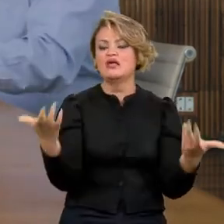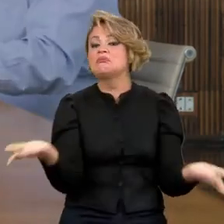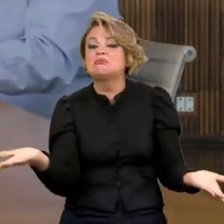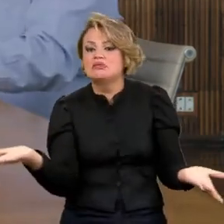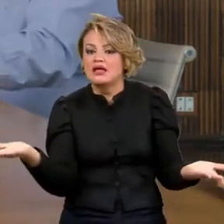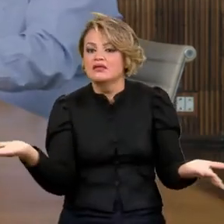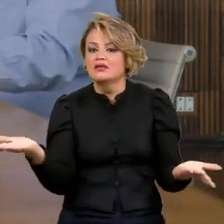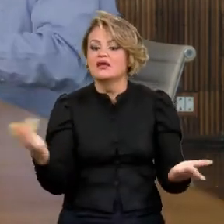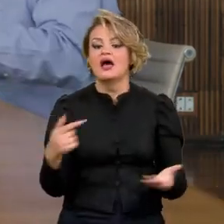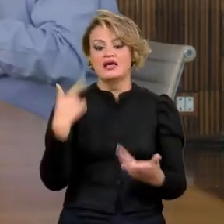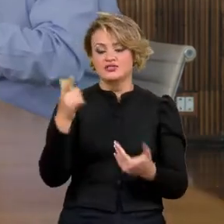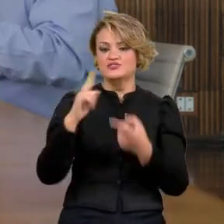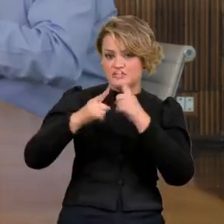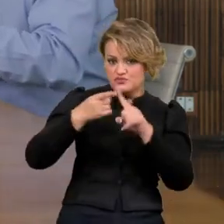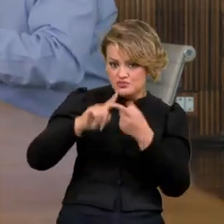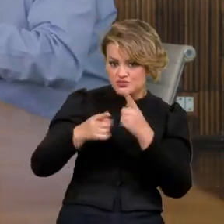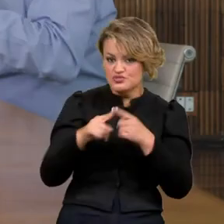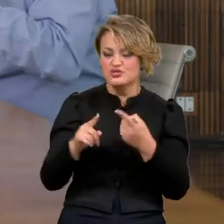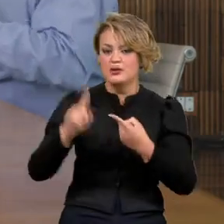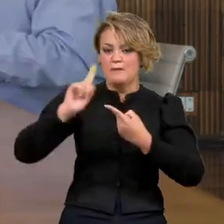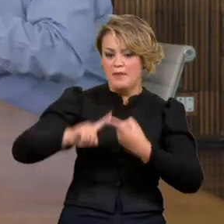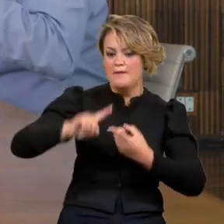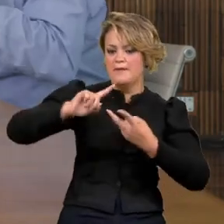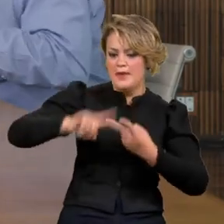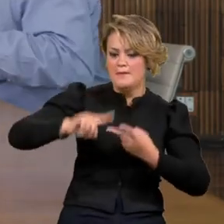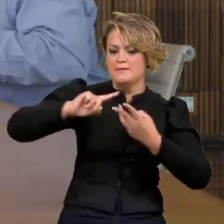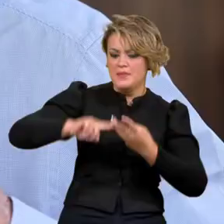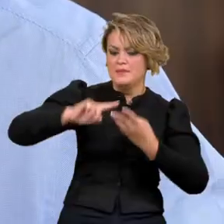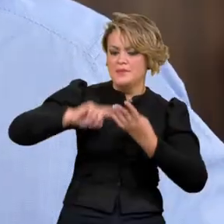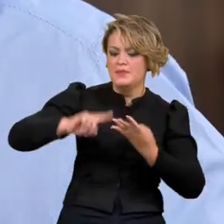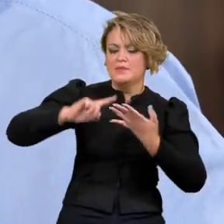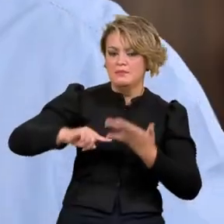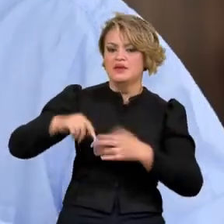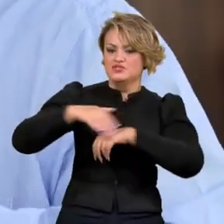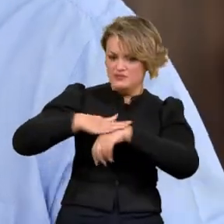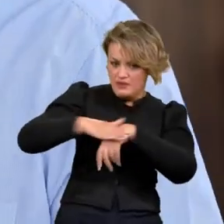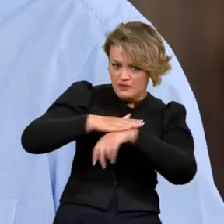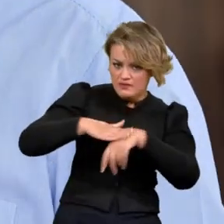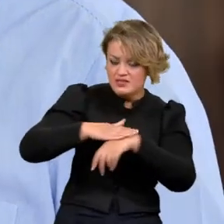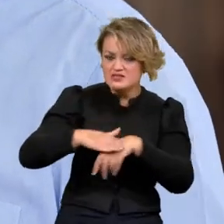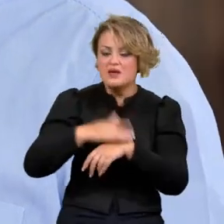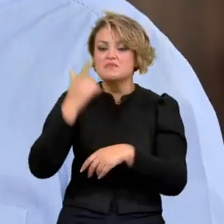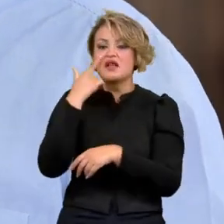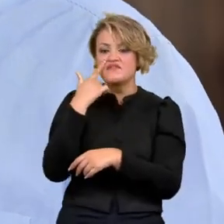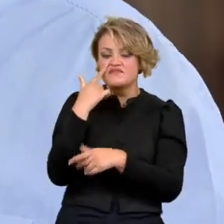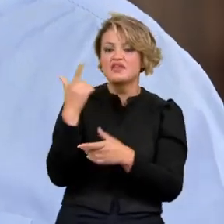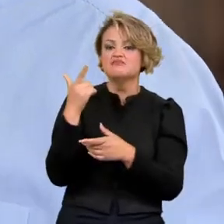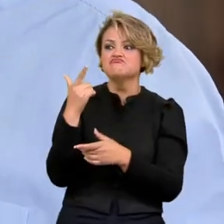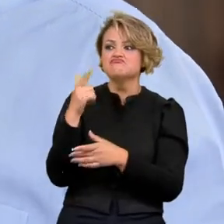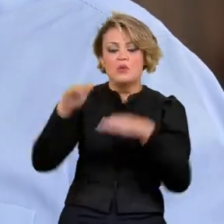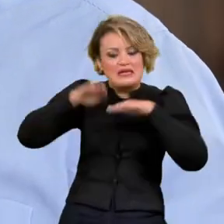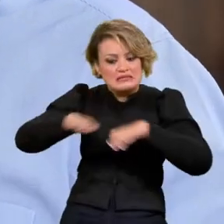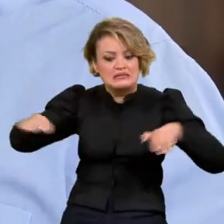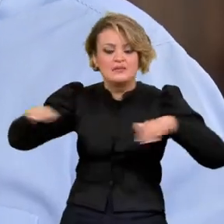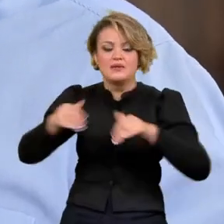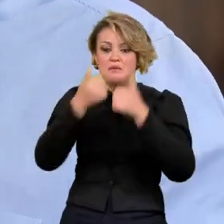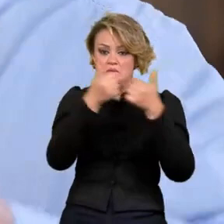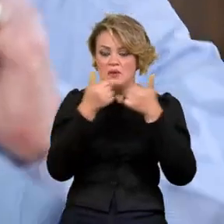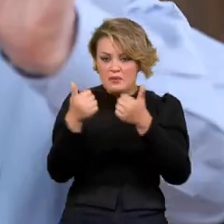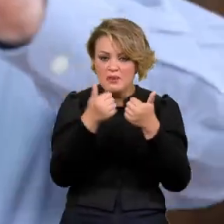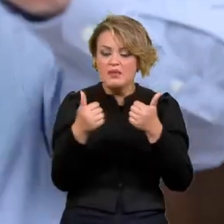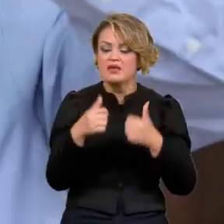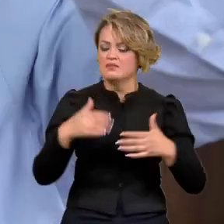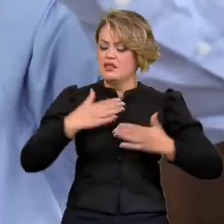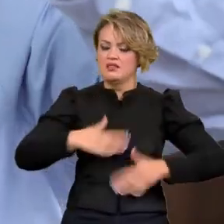com sem terra com ancestral para que a gente possa fazer os assentamento necessário com muita tranquilidade eu lembro que na